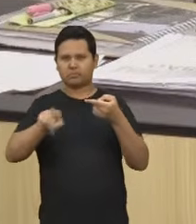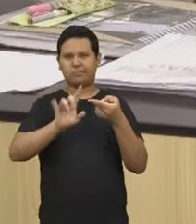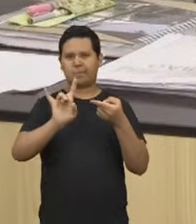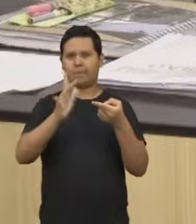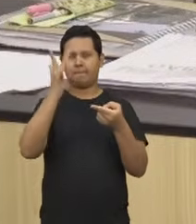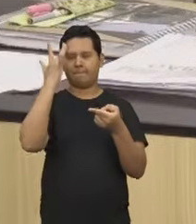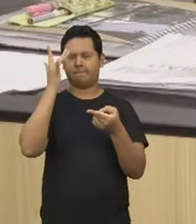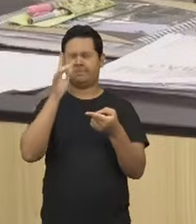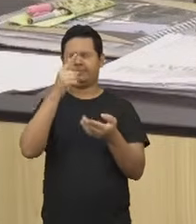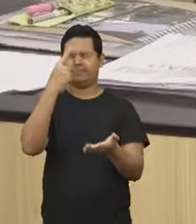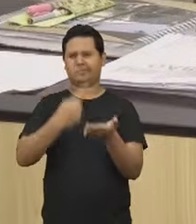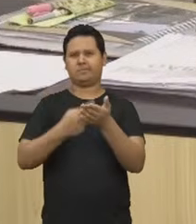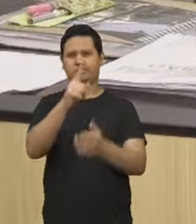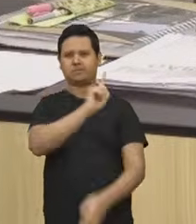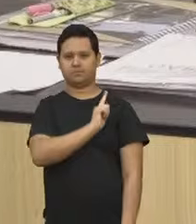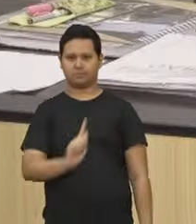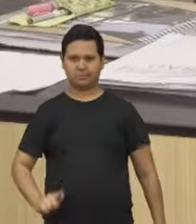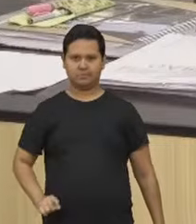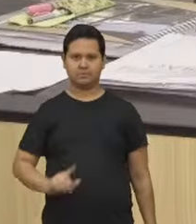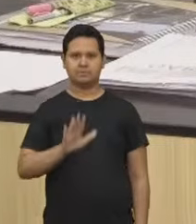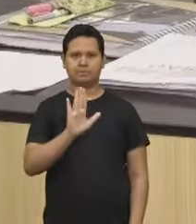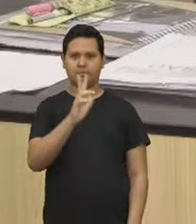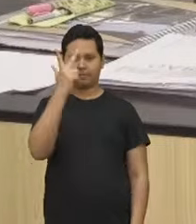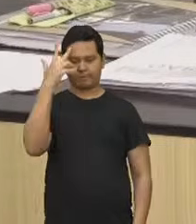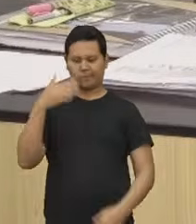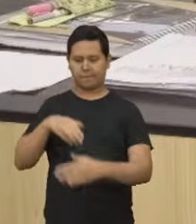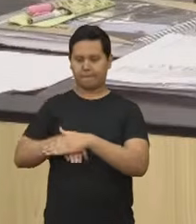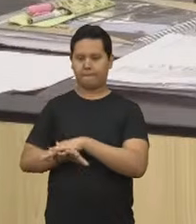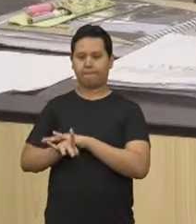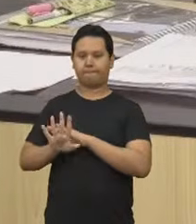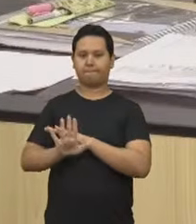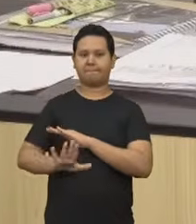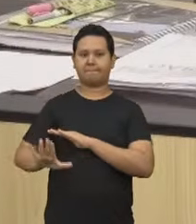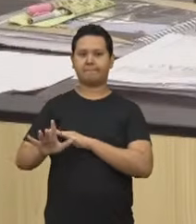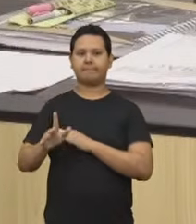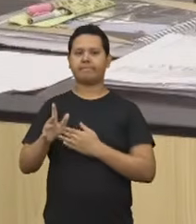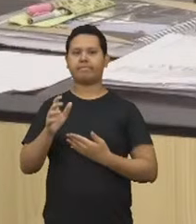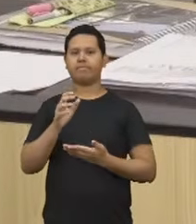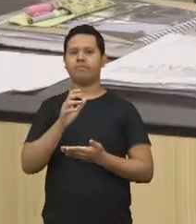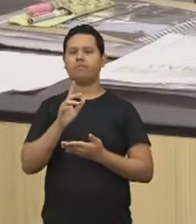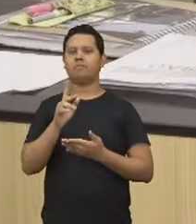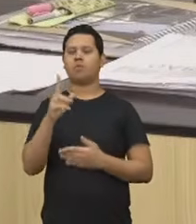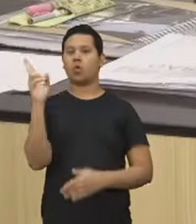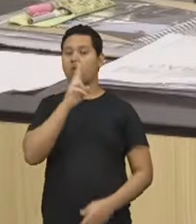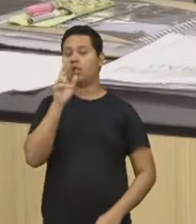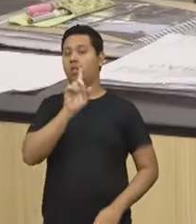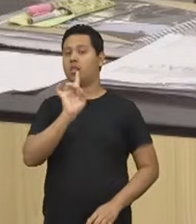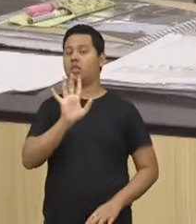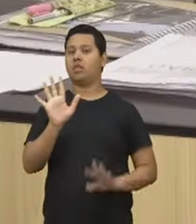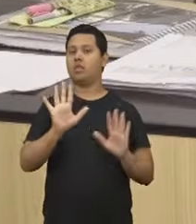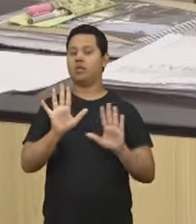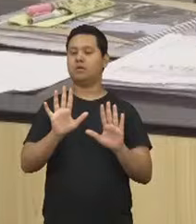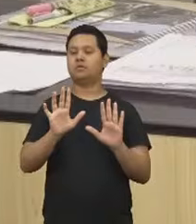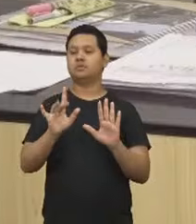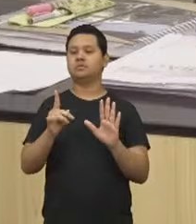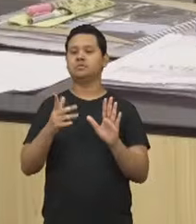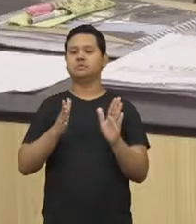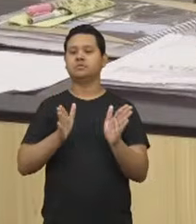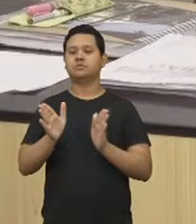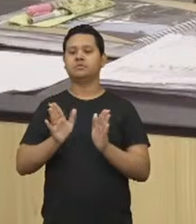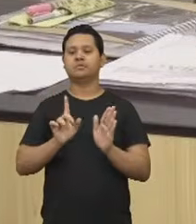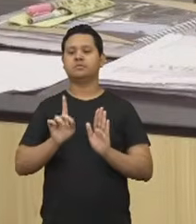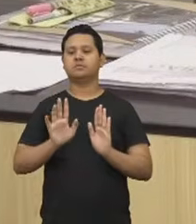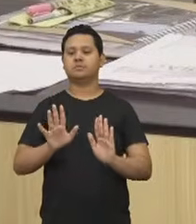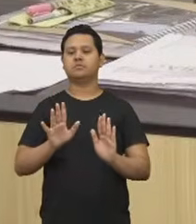foi solicitado pelo governo, colocado de emergência, né, um projeto para votação a toque de